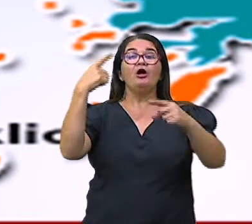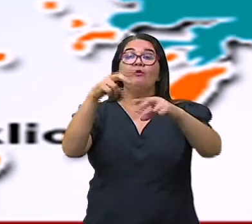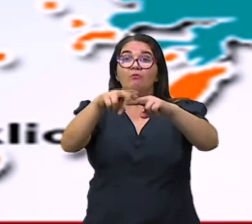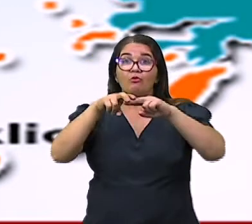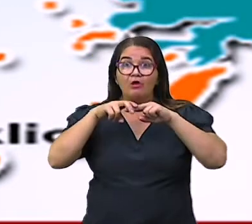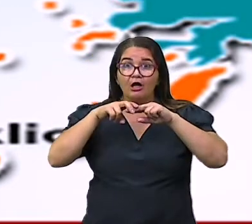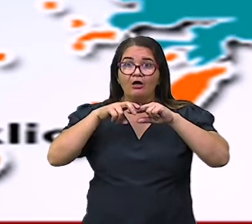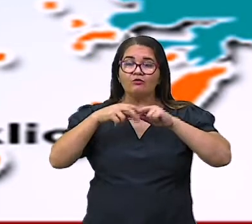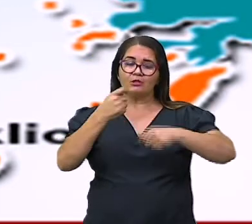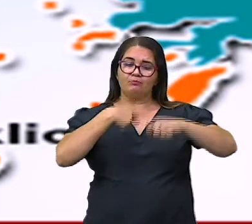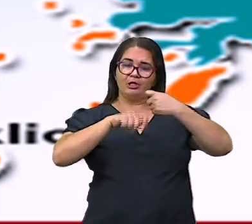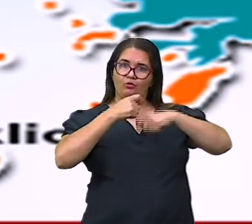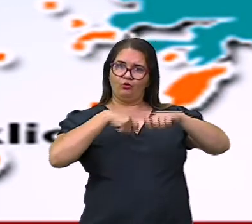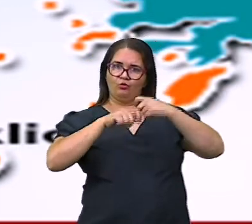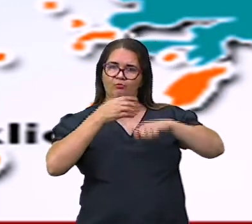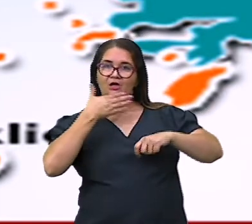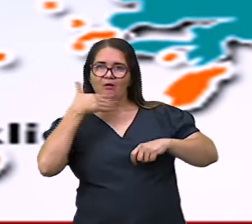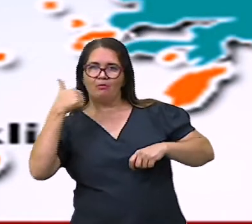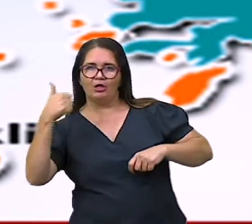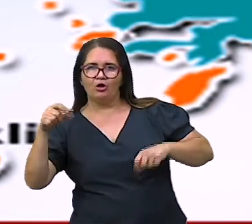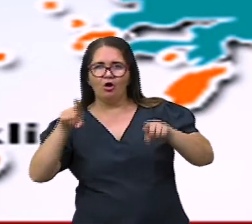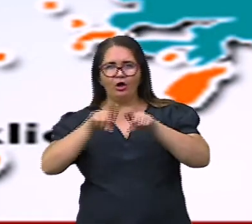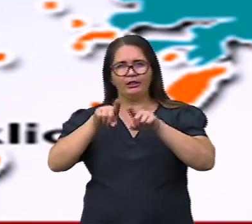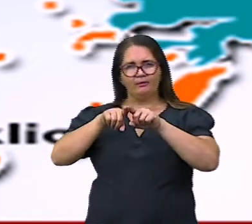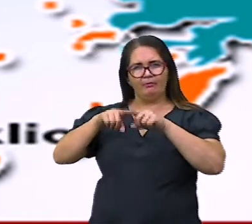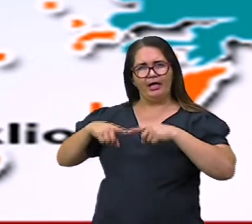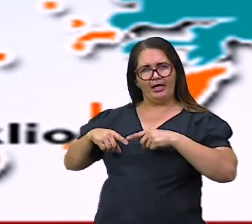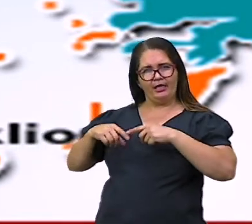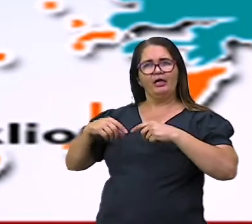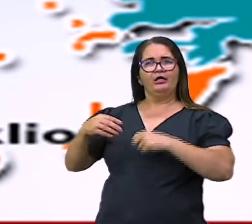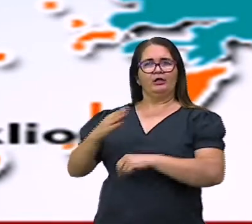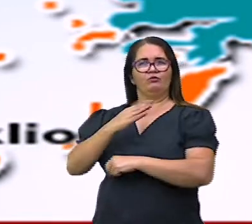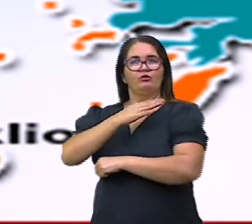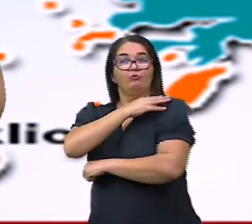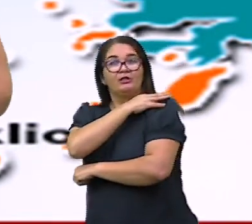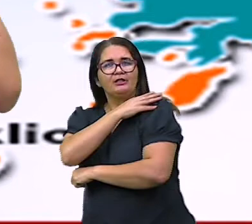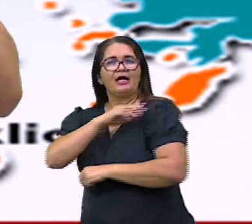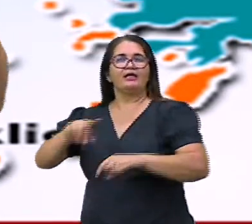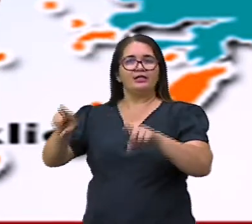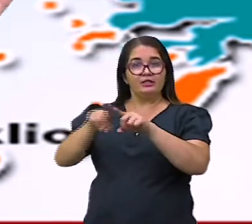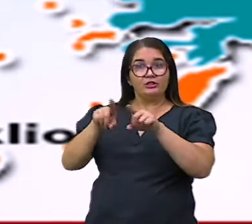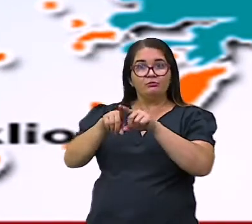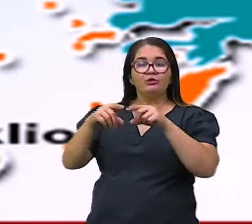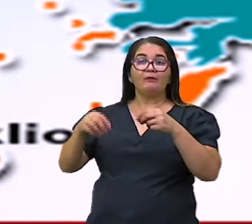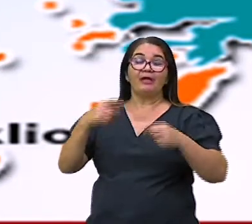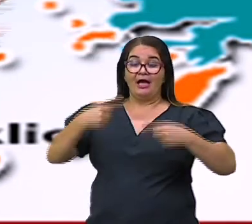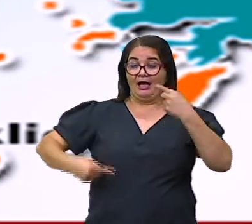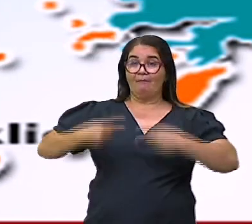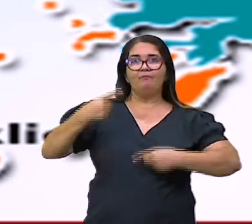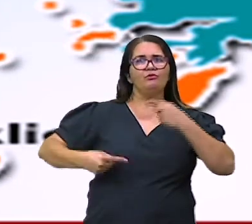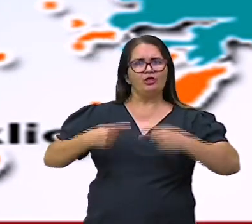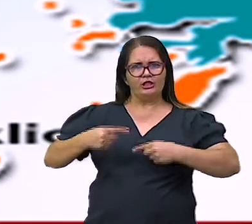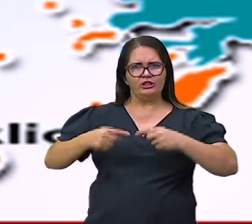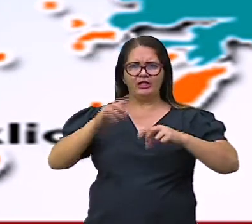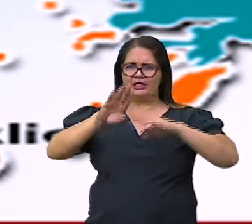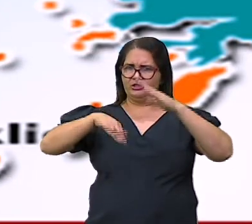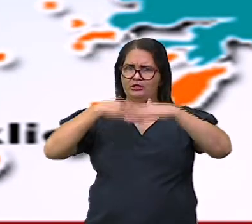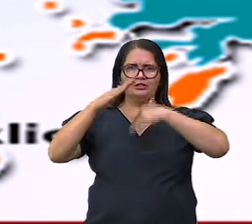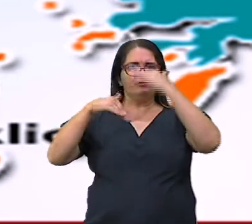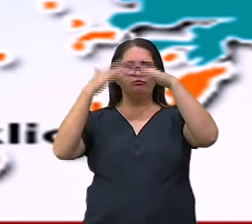as colônias, como nós vimos naquela região do mapa, né? Norte da África, sul da